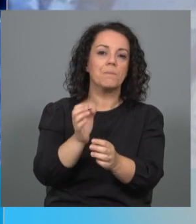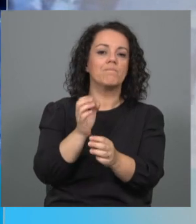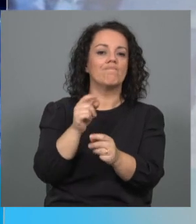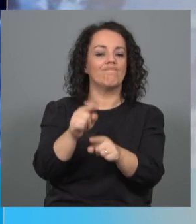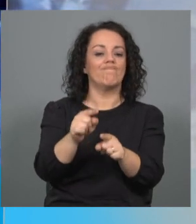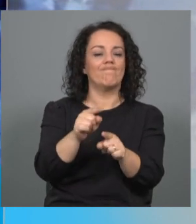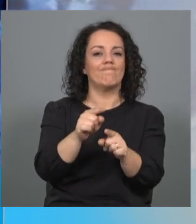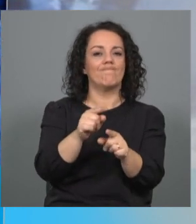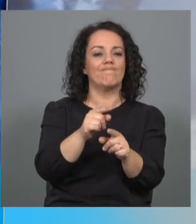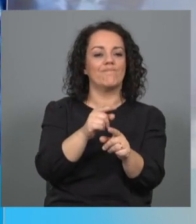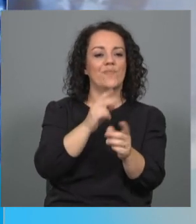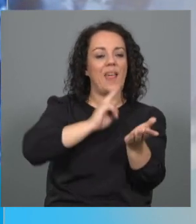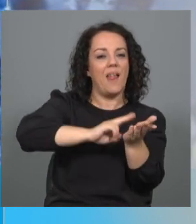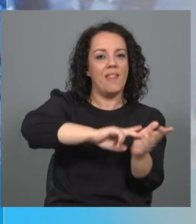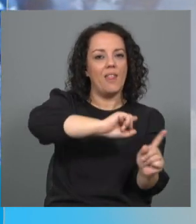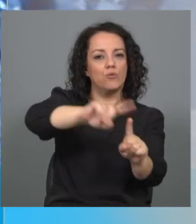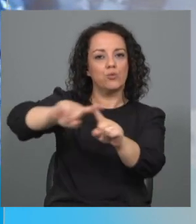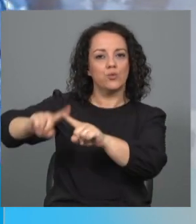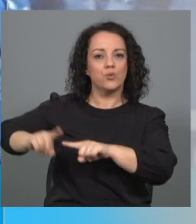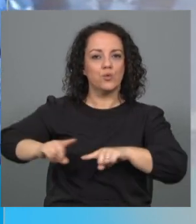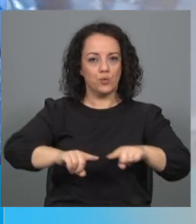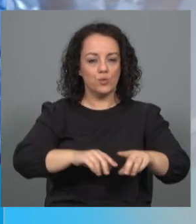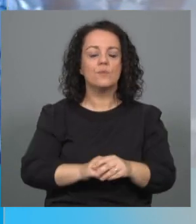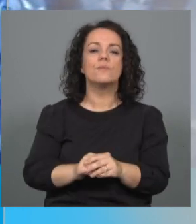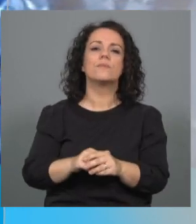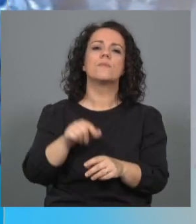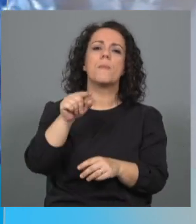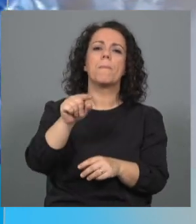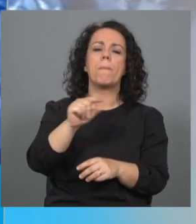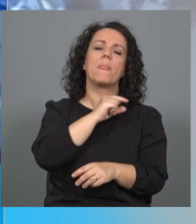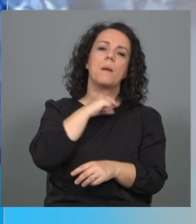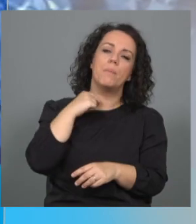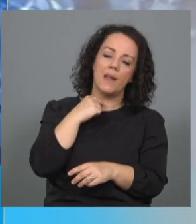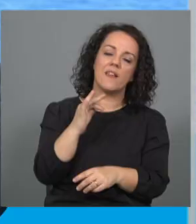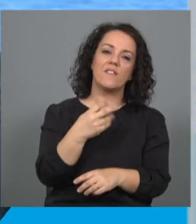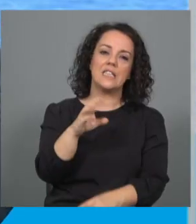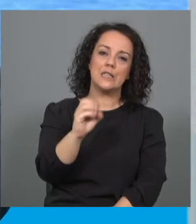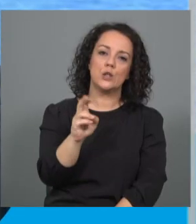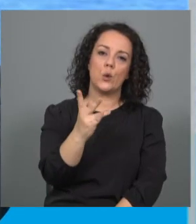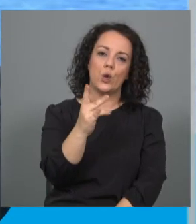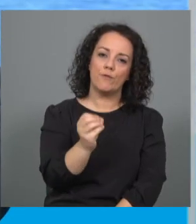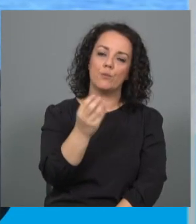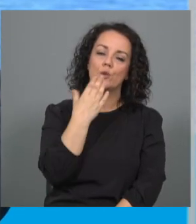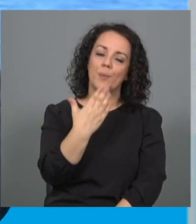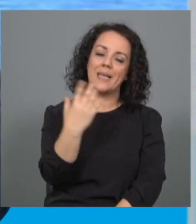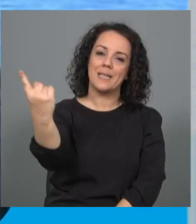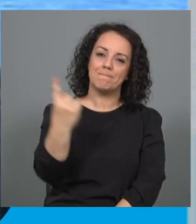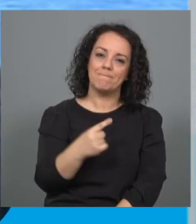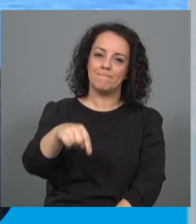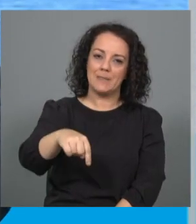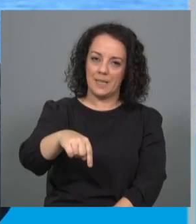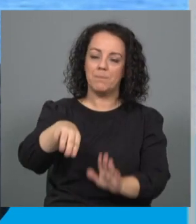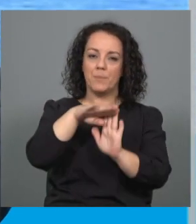todas estas realidades. Padre Francisco Rui, muito obrigado pela sua presença hoje aqui entre nós no